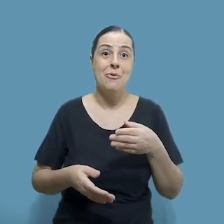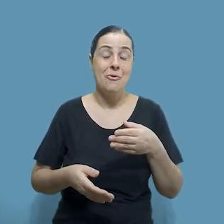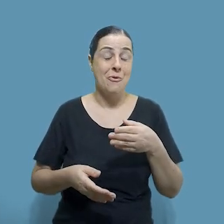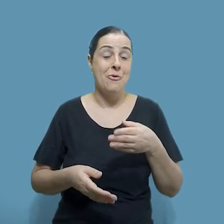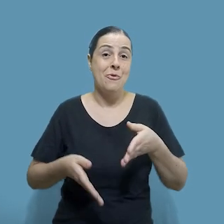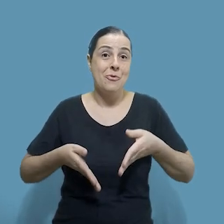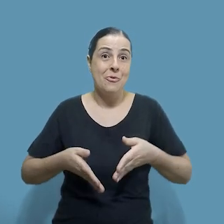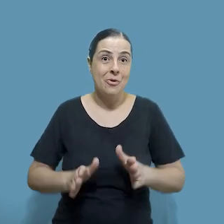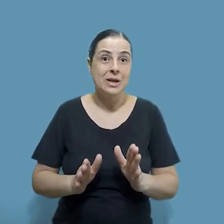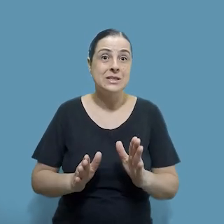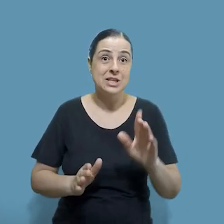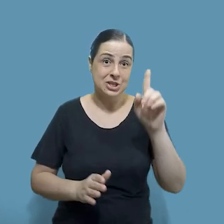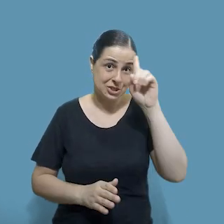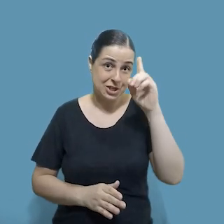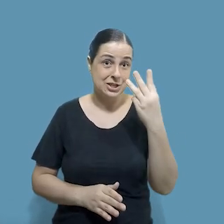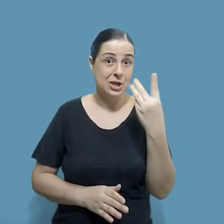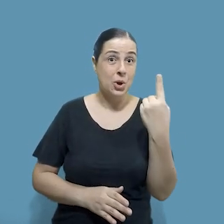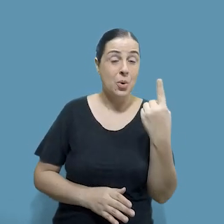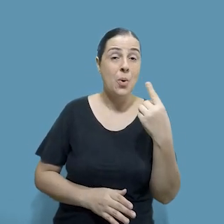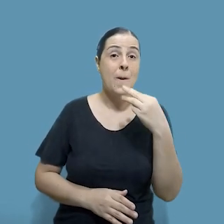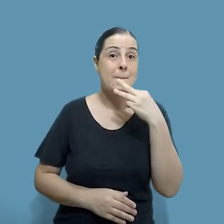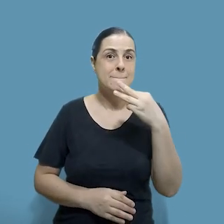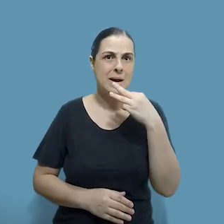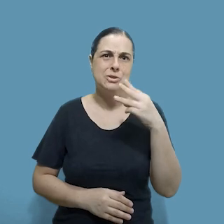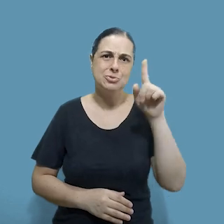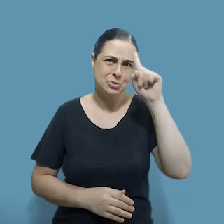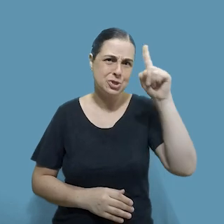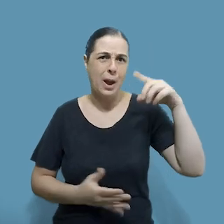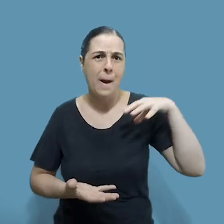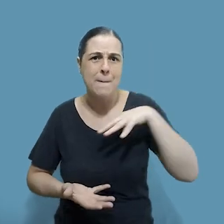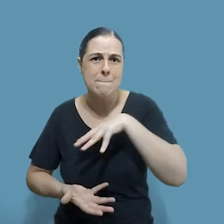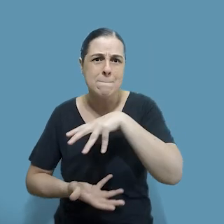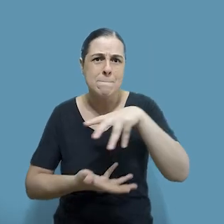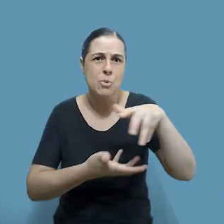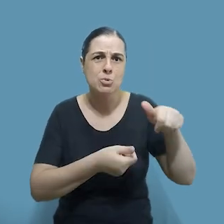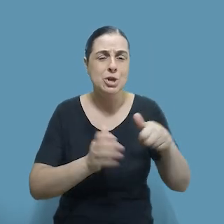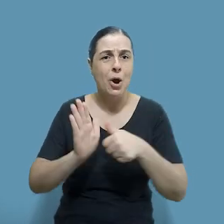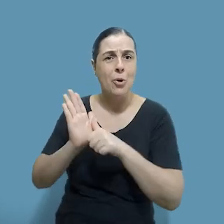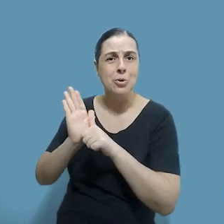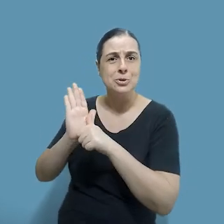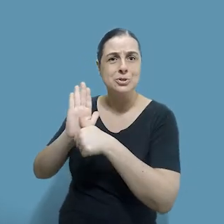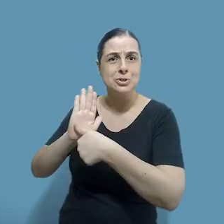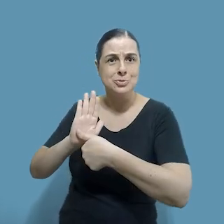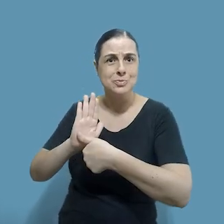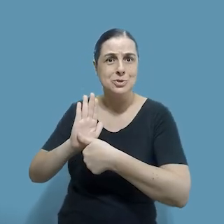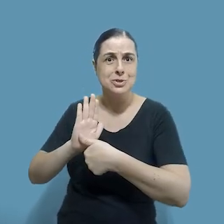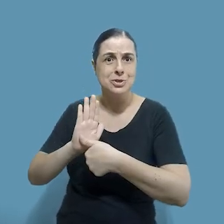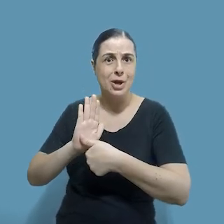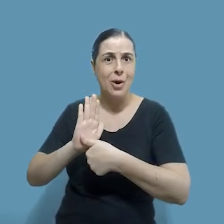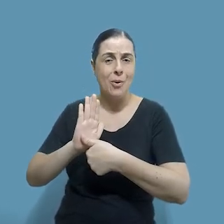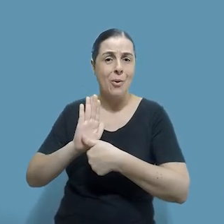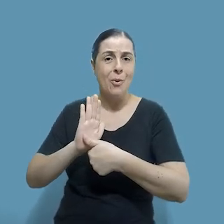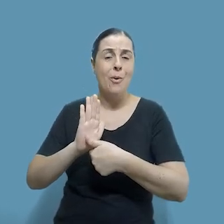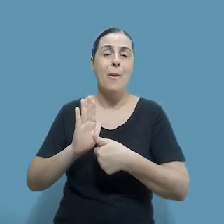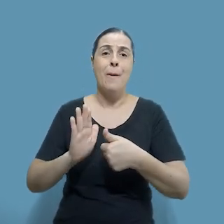Down, e a última irmã da minha mãe, eram 6 mulheres, a última nasceu com síndrome de